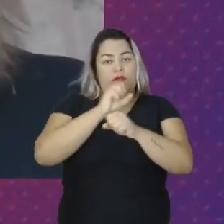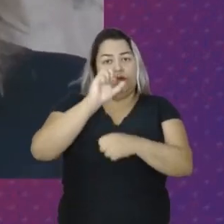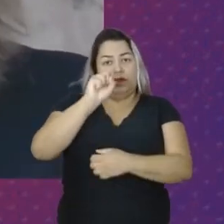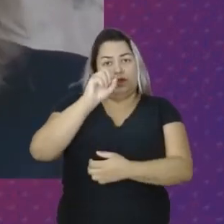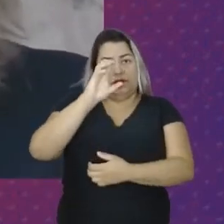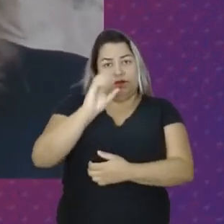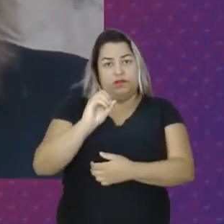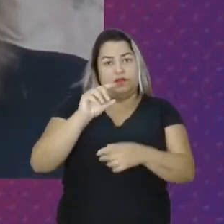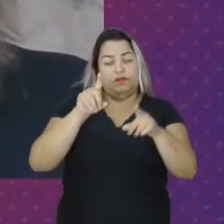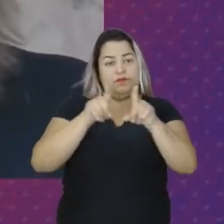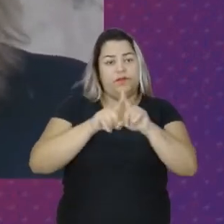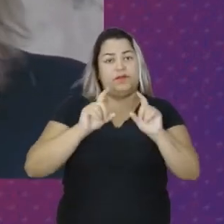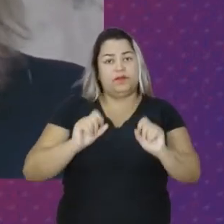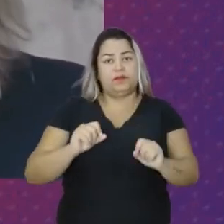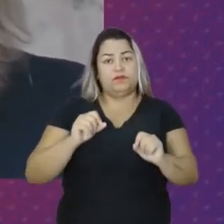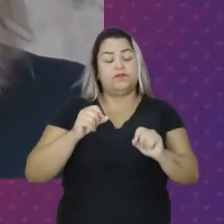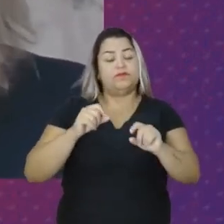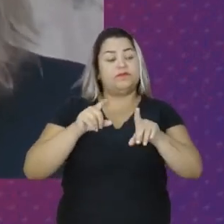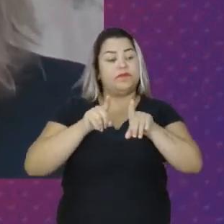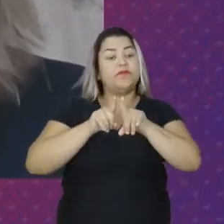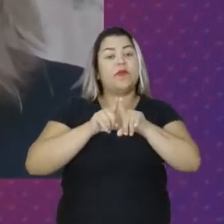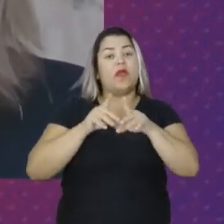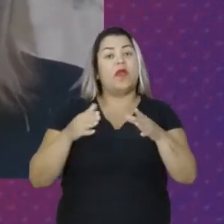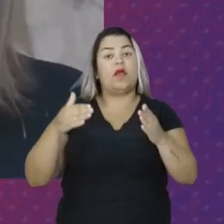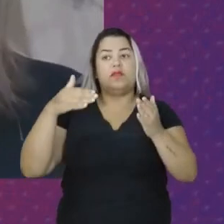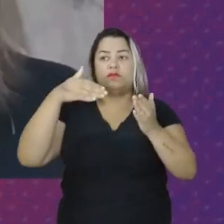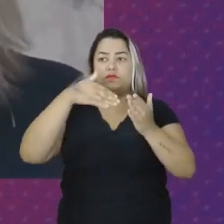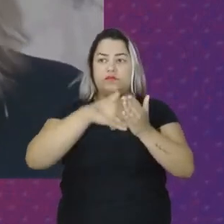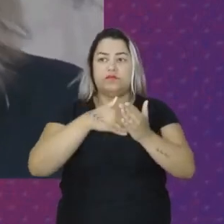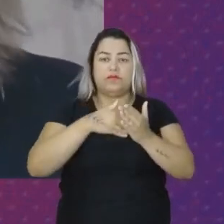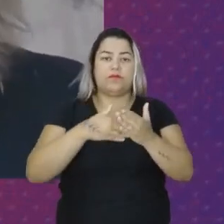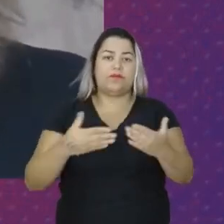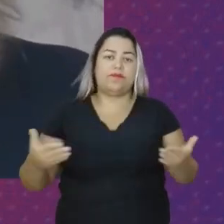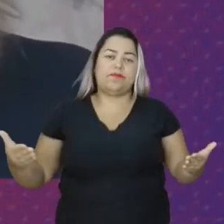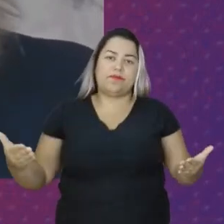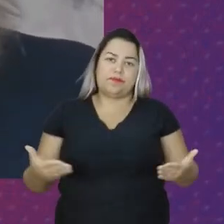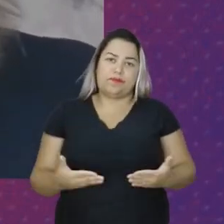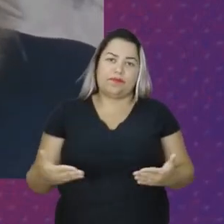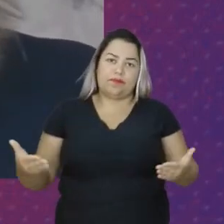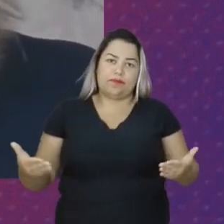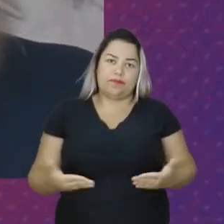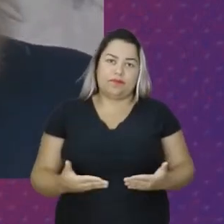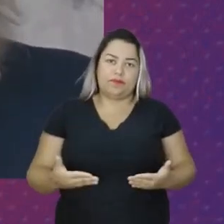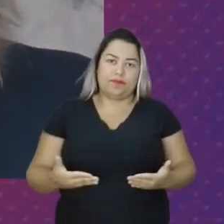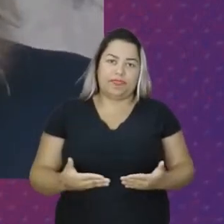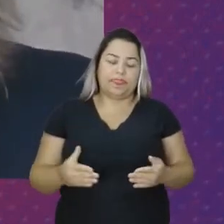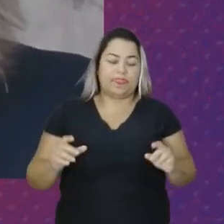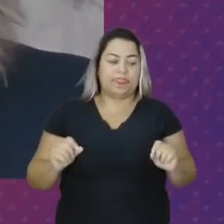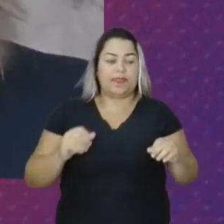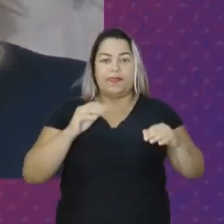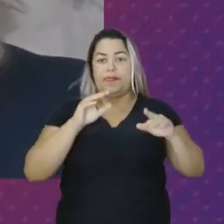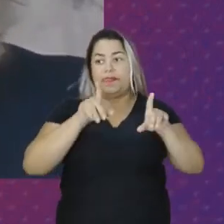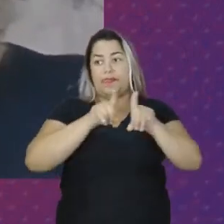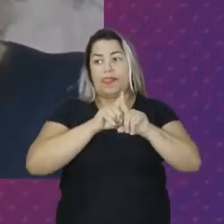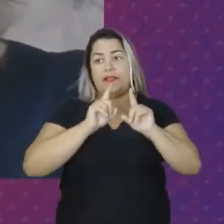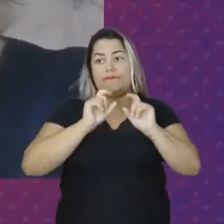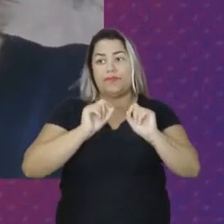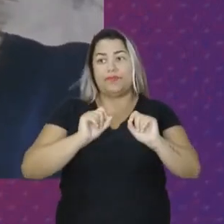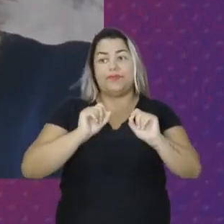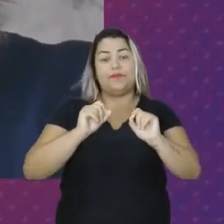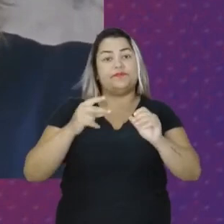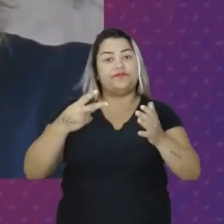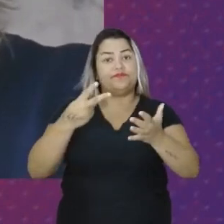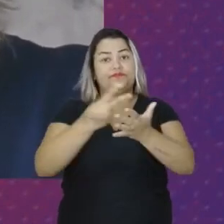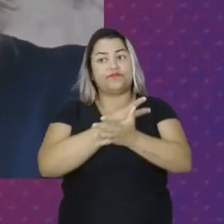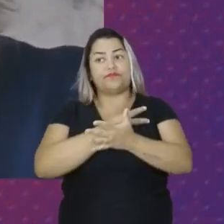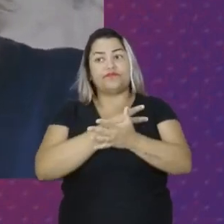80, naquele momento pré-constituinte, até a atualidade. Esse desmonte